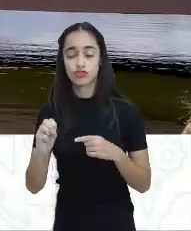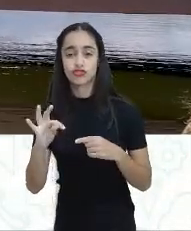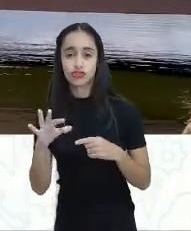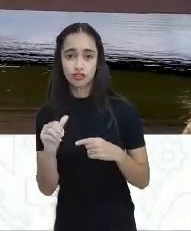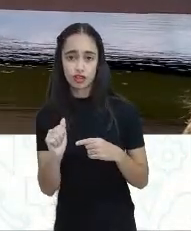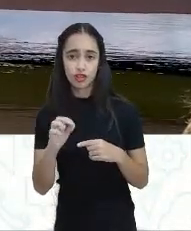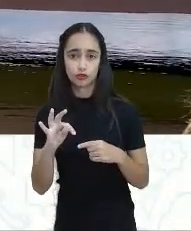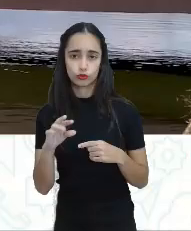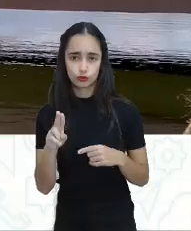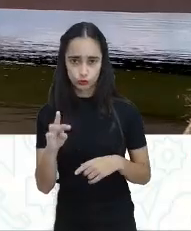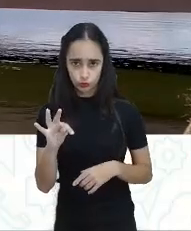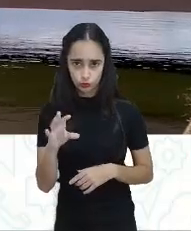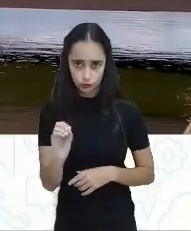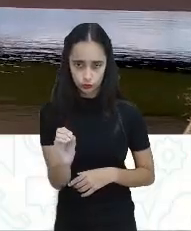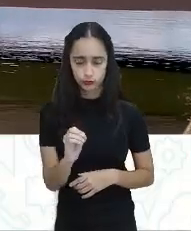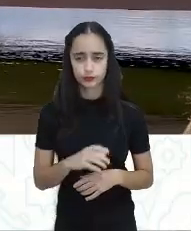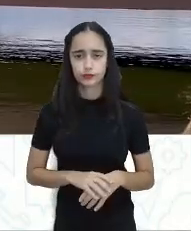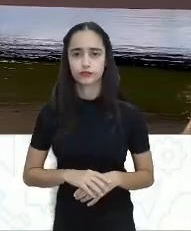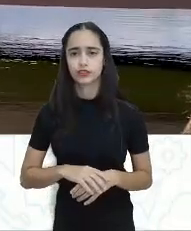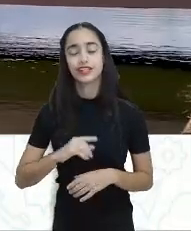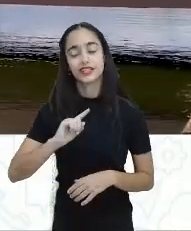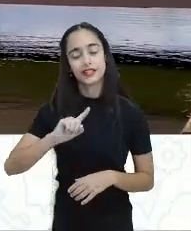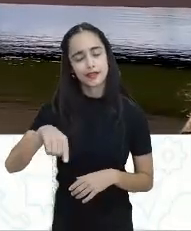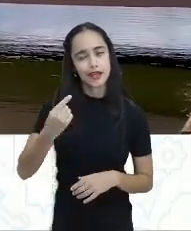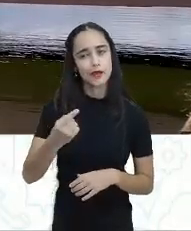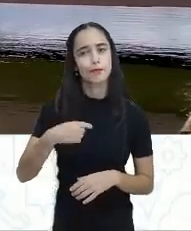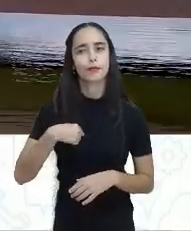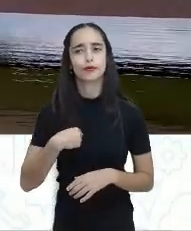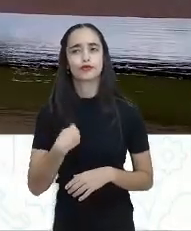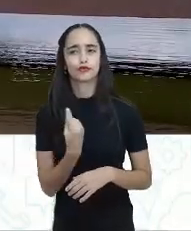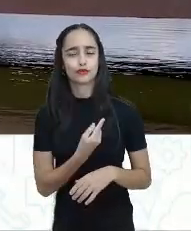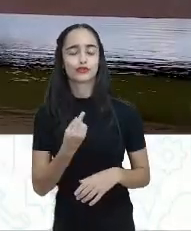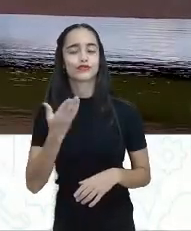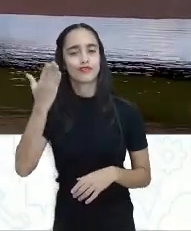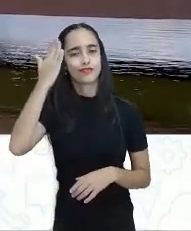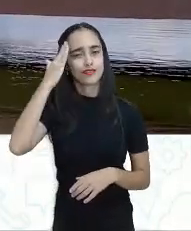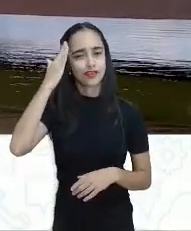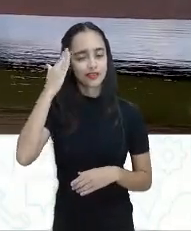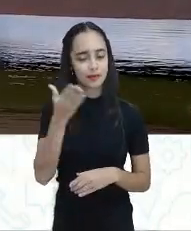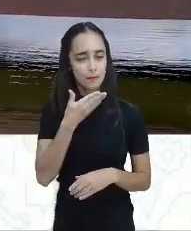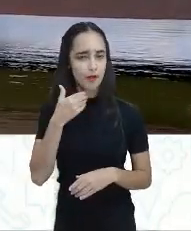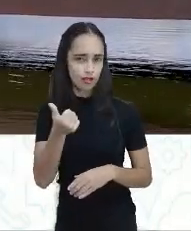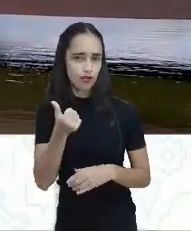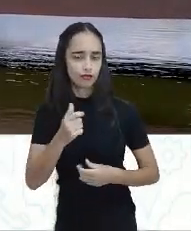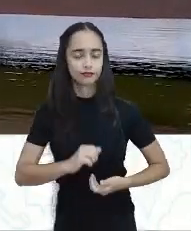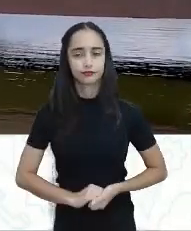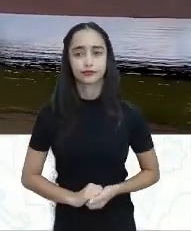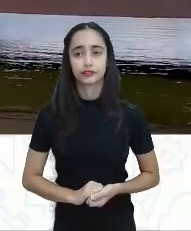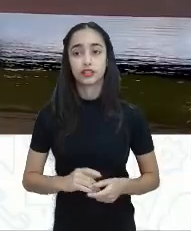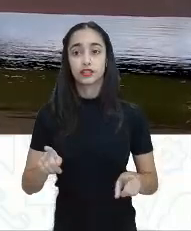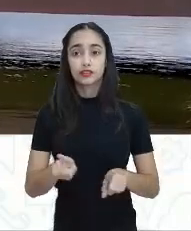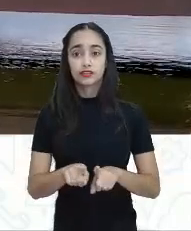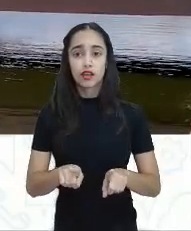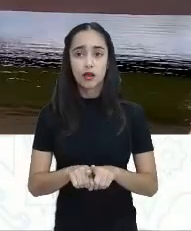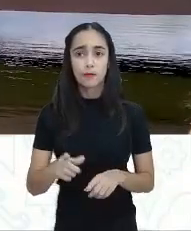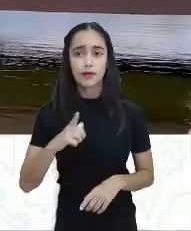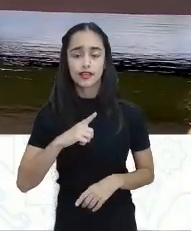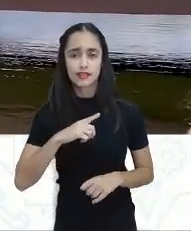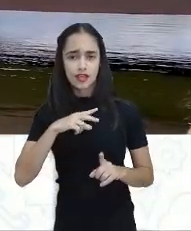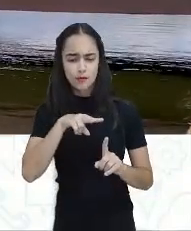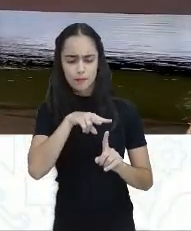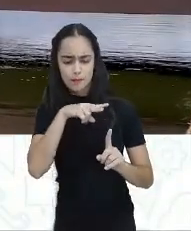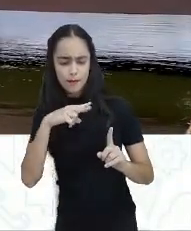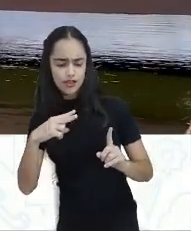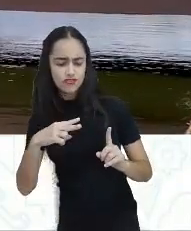frente, né, o que é esse plano diretor, ok? Tem também a perspectiva aí, né, de uma